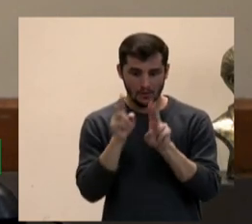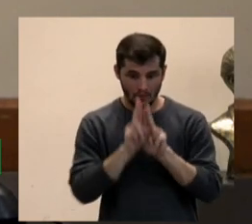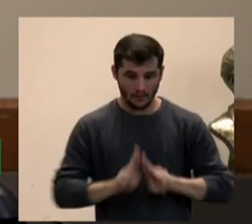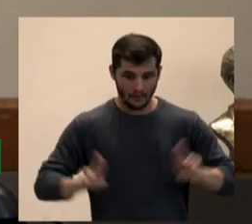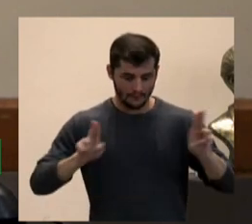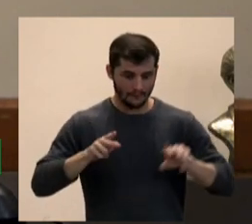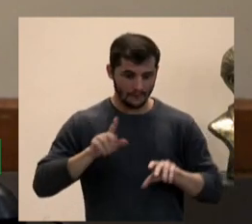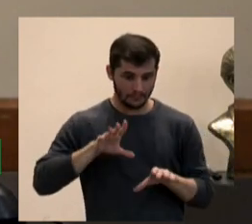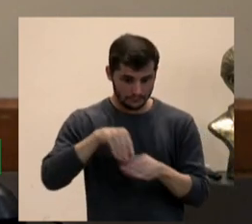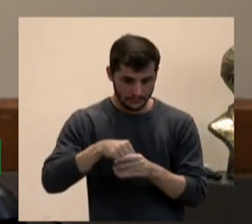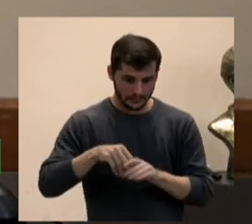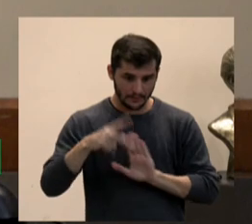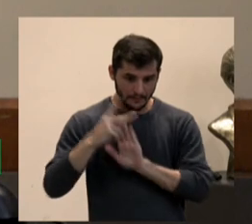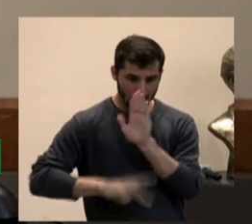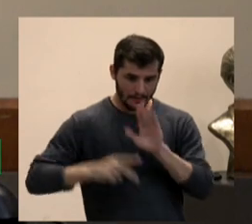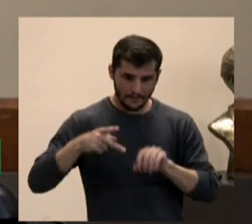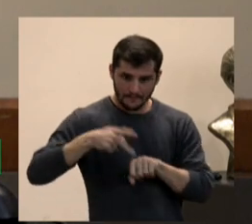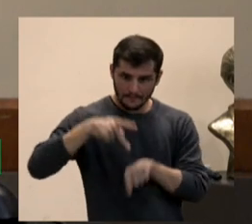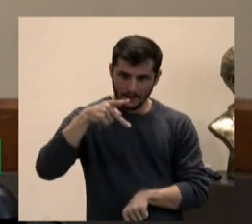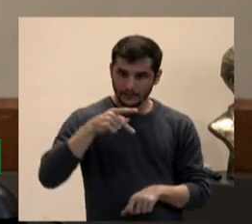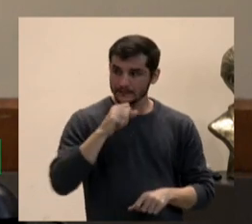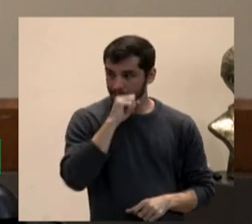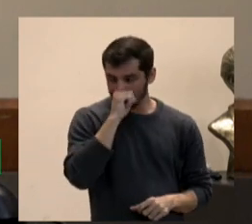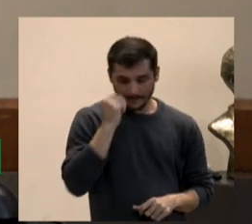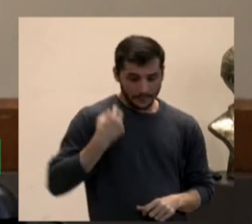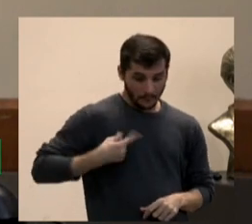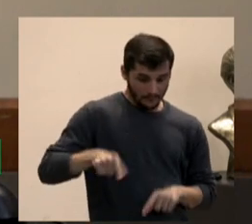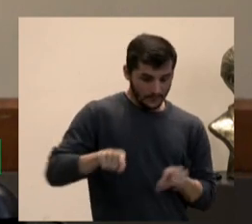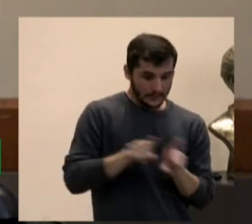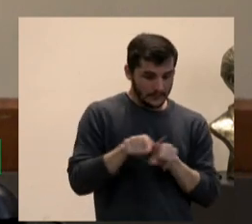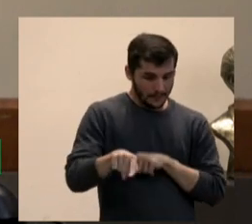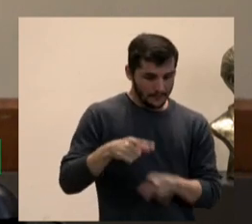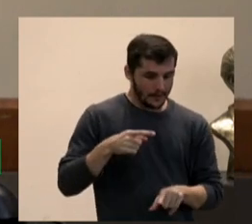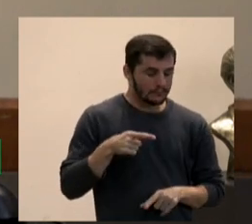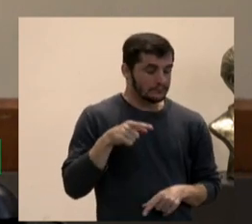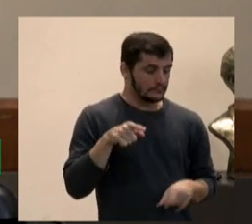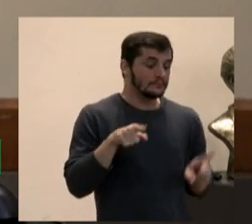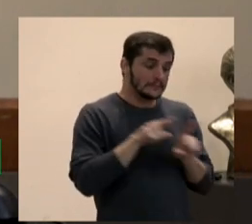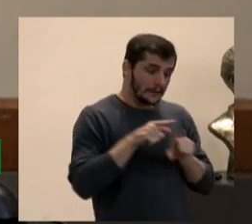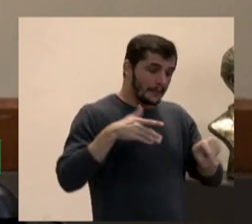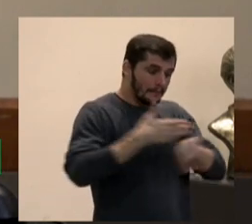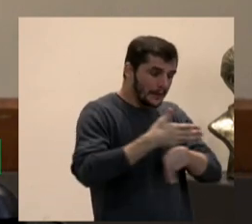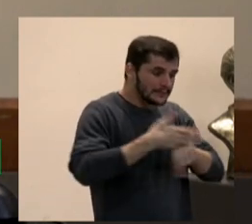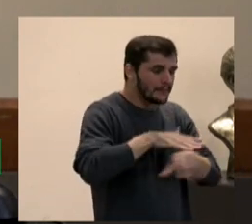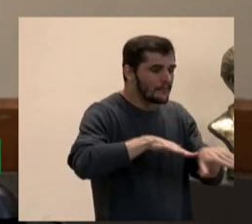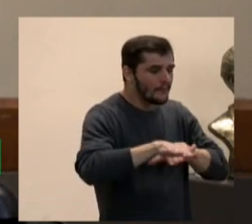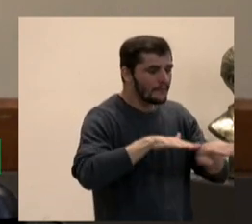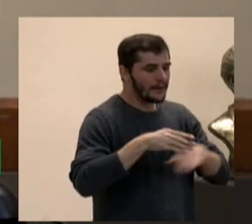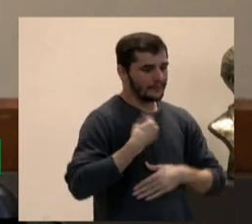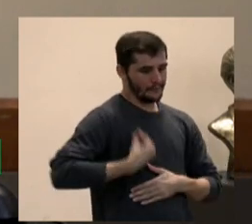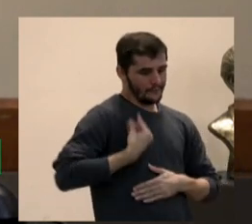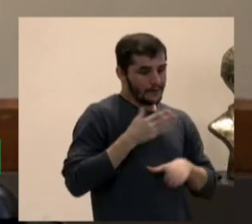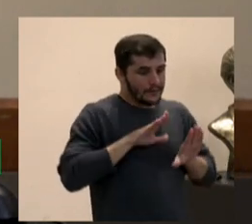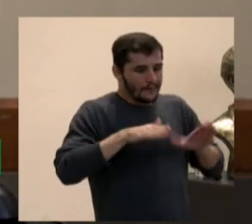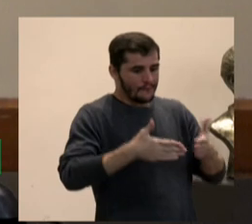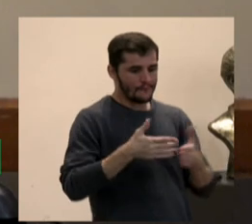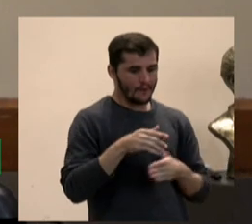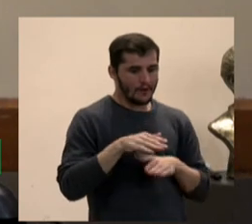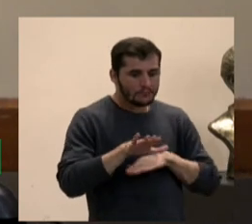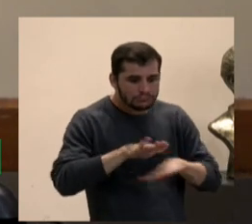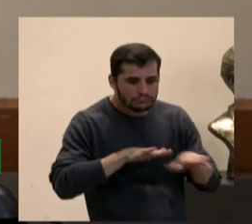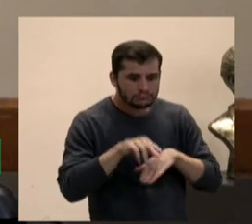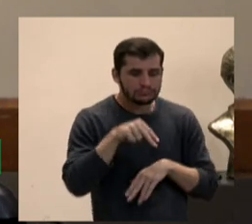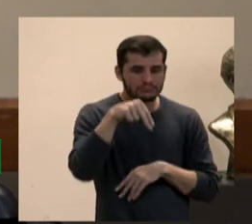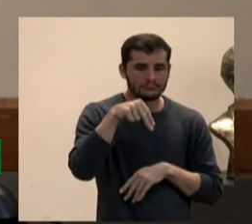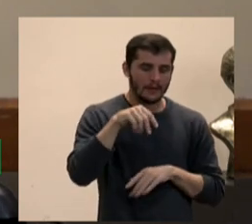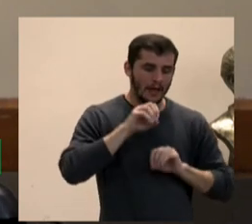e faço parte, né, algo que não está, que eu não coloquei no slide, mas eu faço parte do Movimento Interfóruns de Educação Infantil do Brasil, o MIEIB, que é